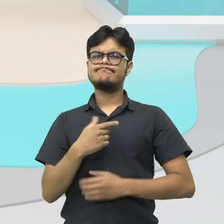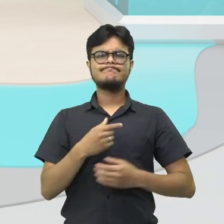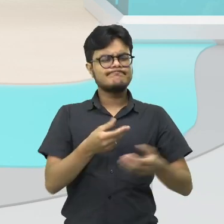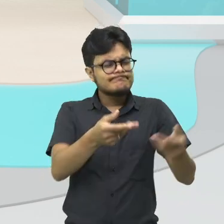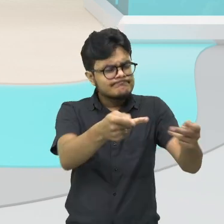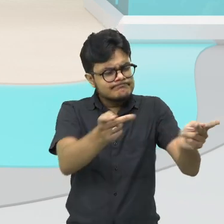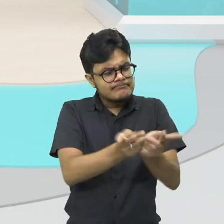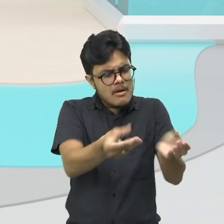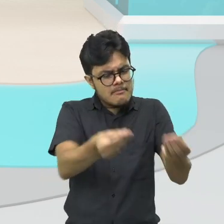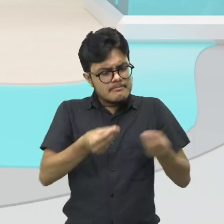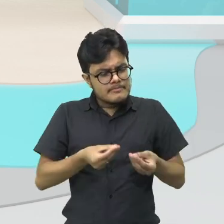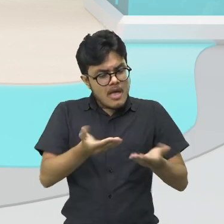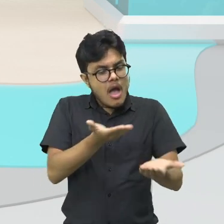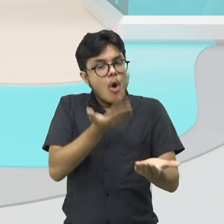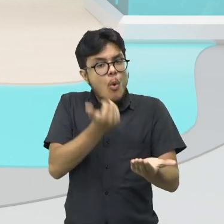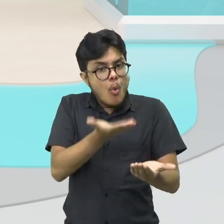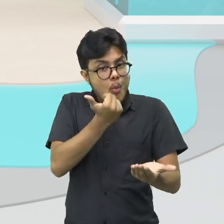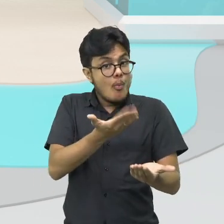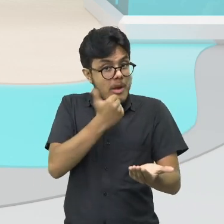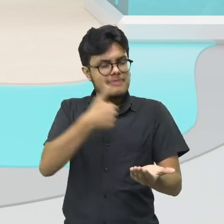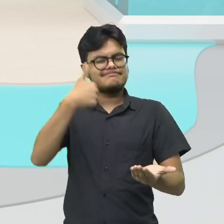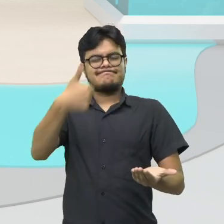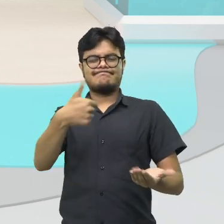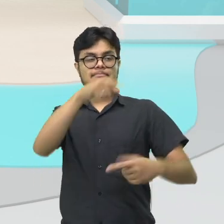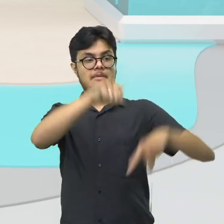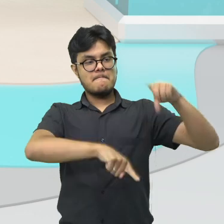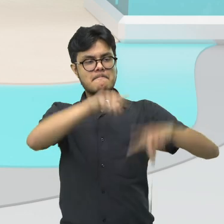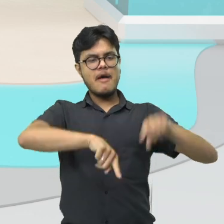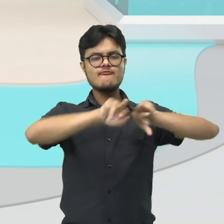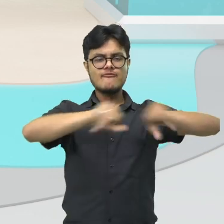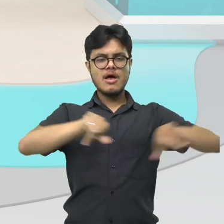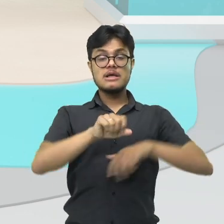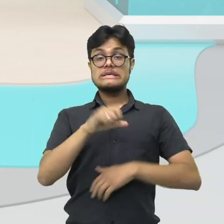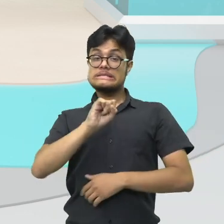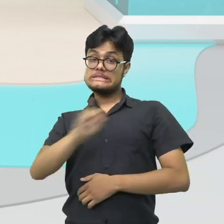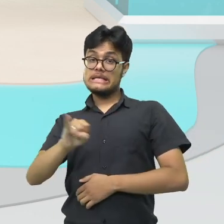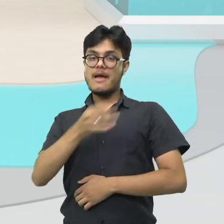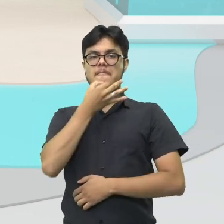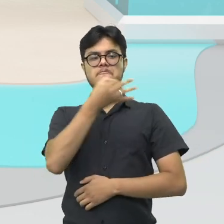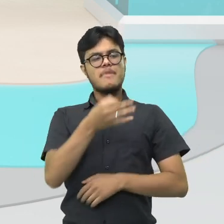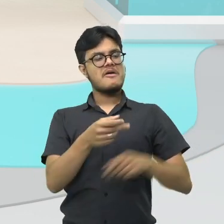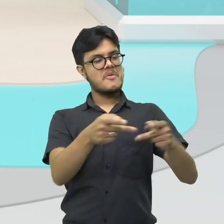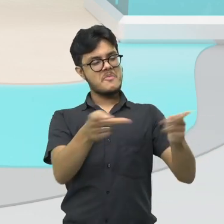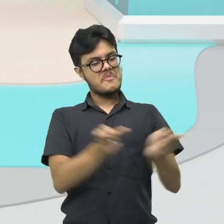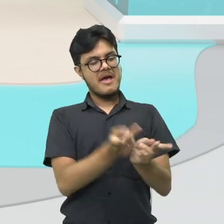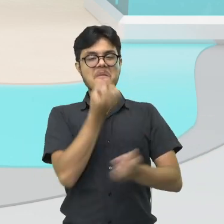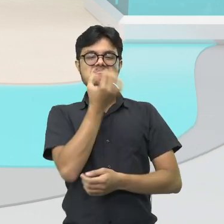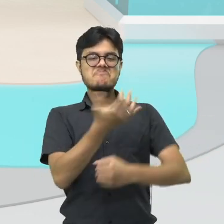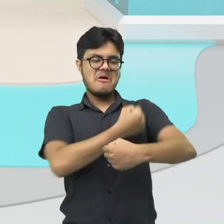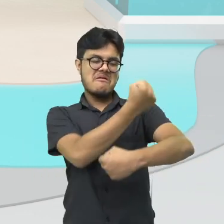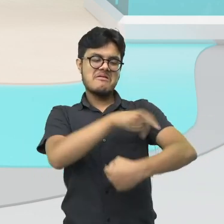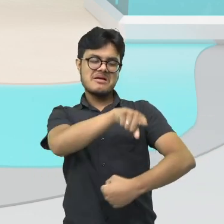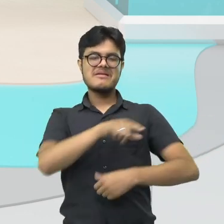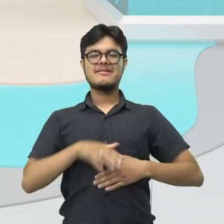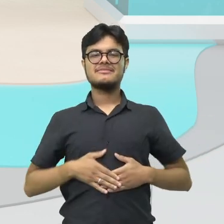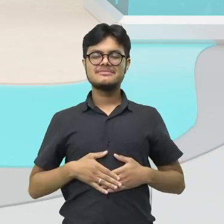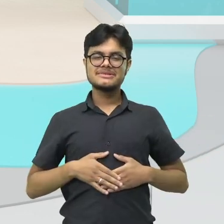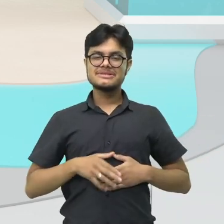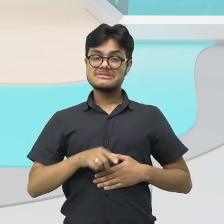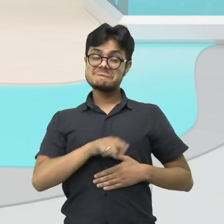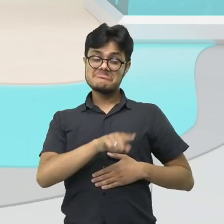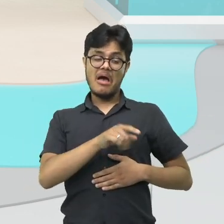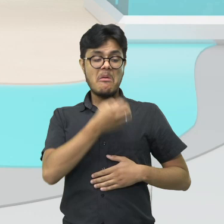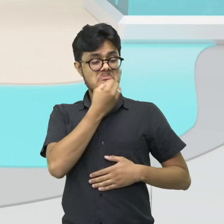prato, né? E aí, como nós vimos aqui no nosso texto, ele pode promover esse prato, né? Ele vai avaliar, ele vai promover ou ele